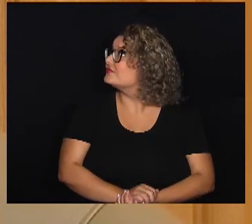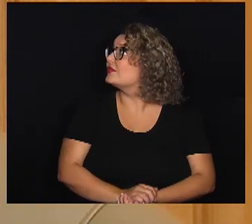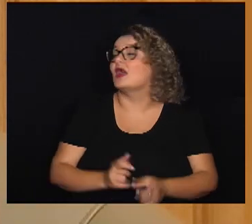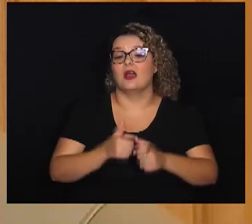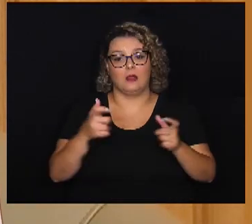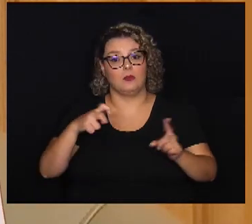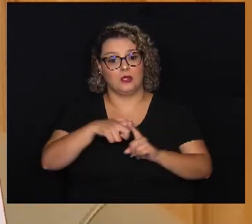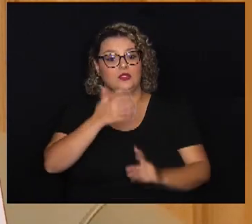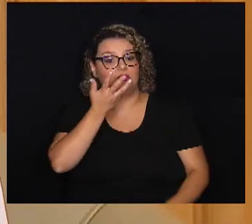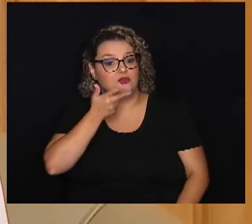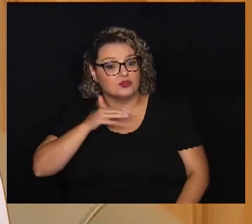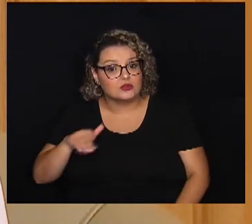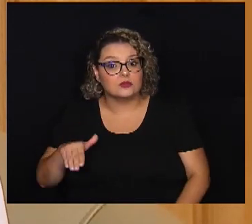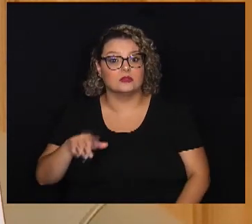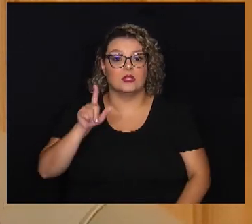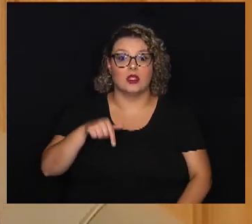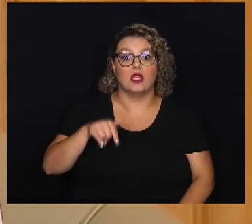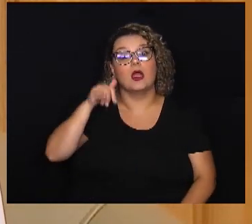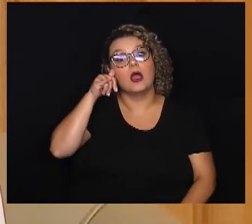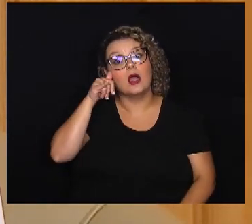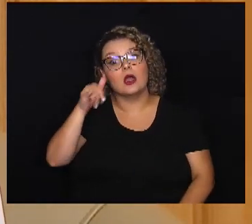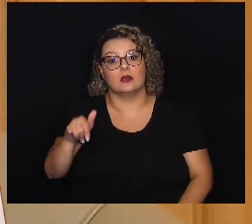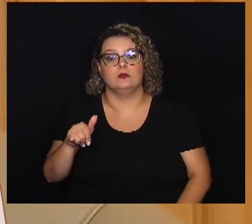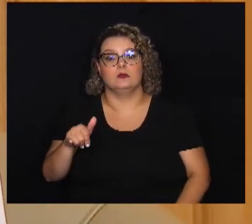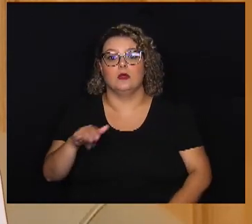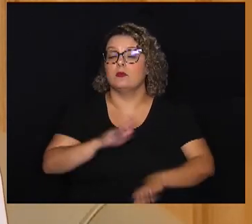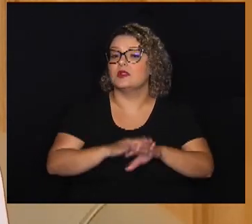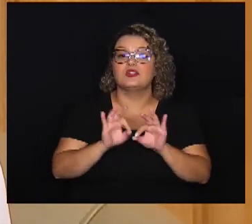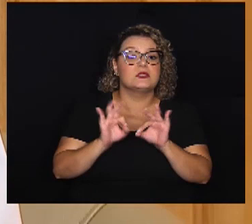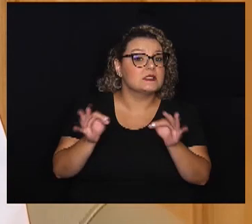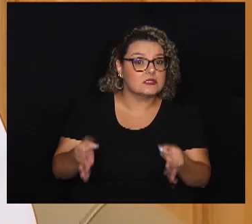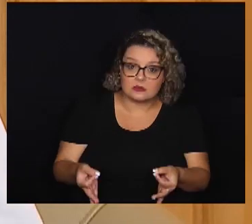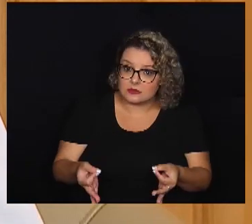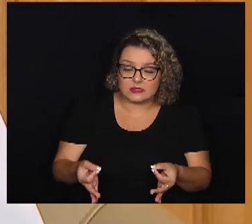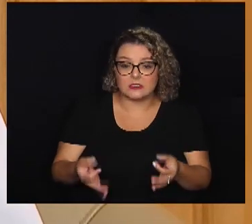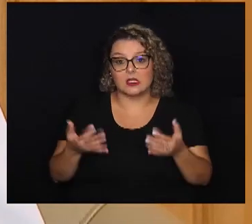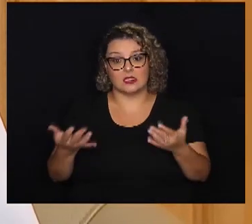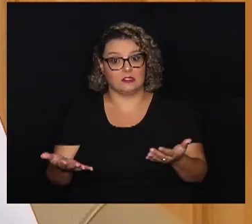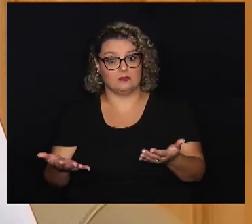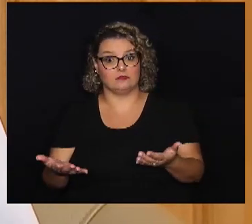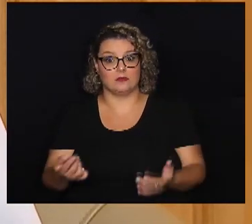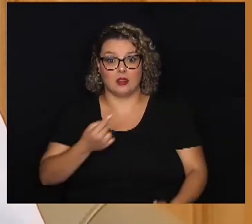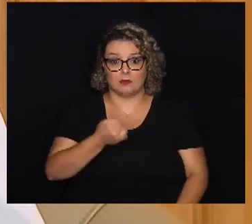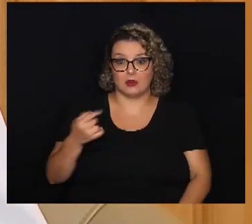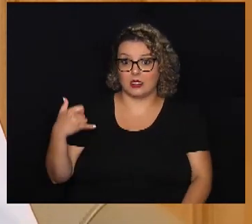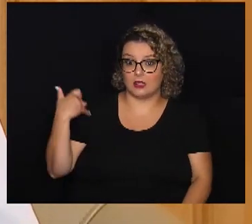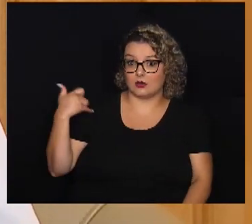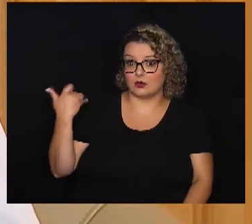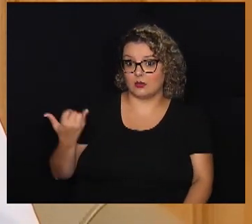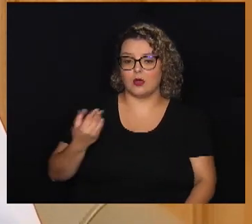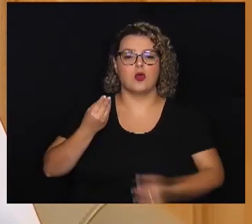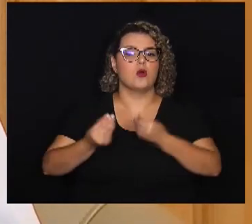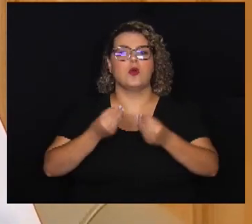na infância são preveníveis com medidas simples, né? Então, para cada faixa etária, como é que a